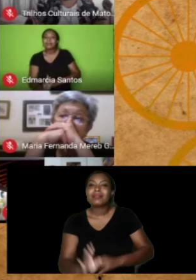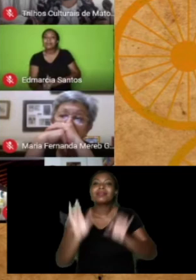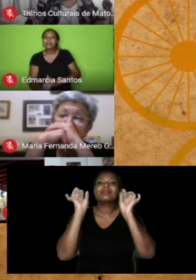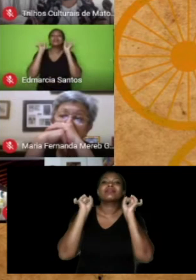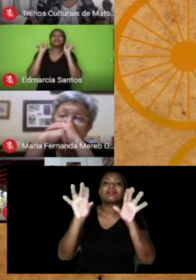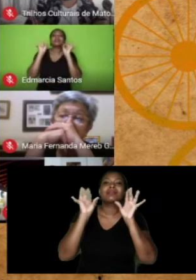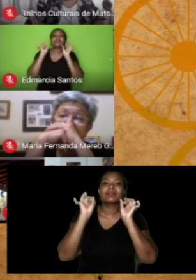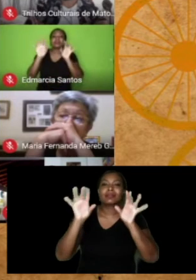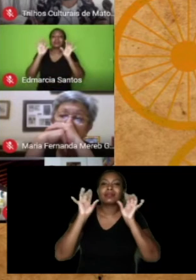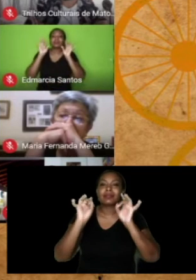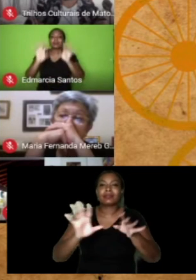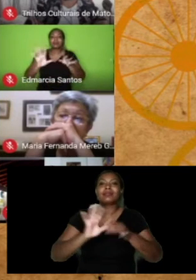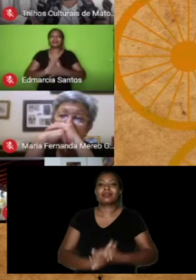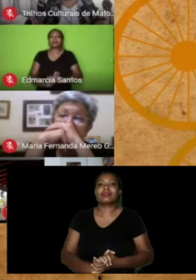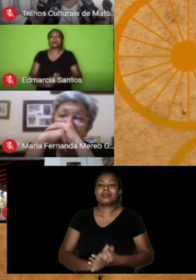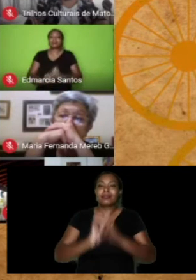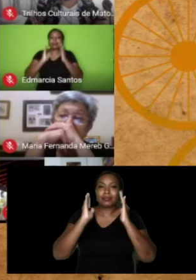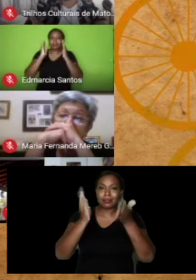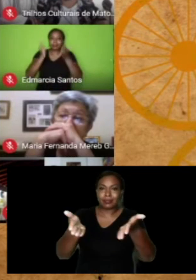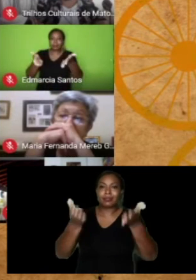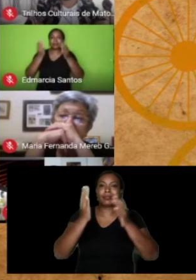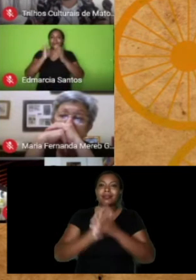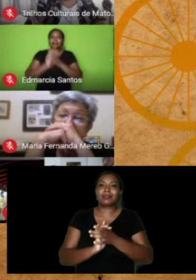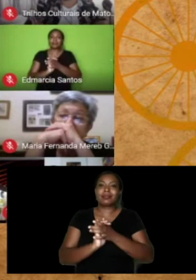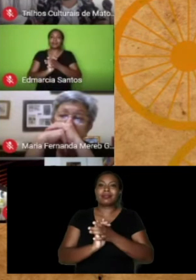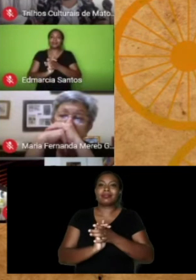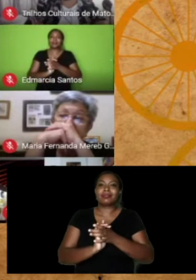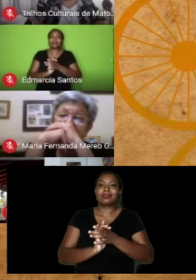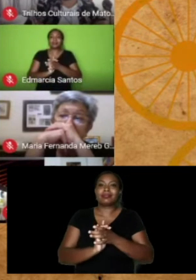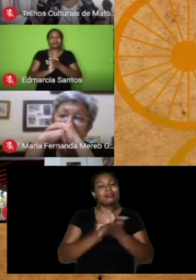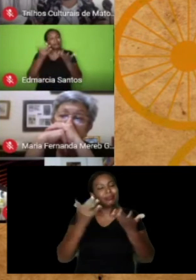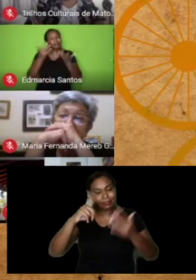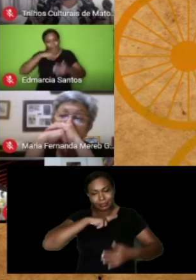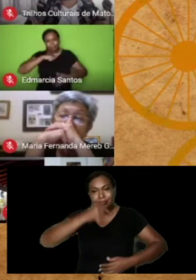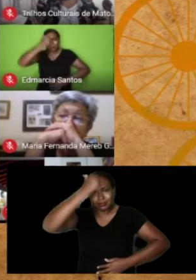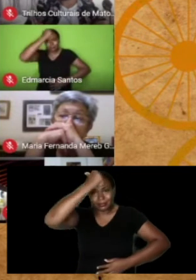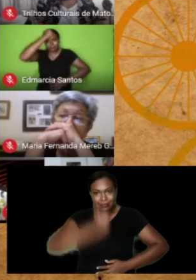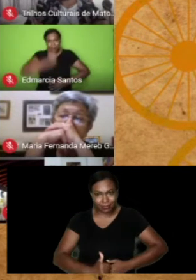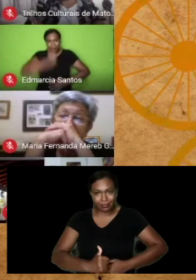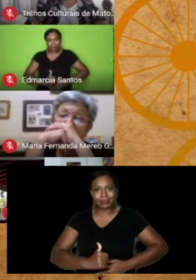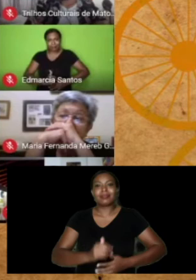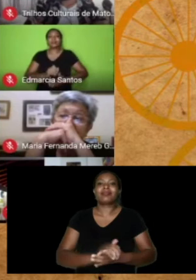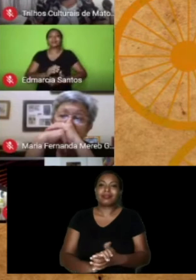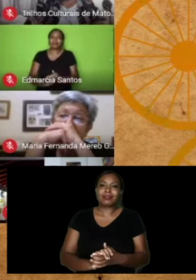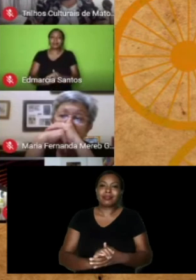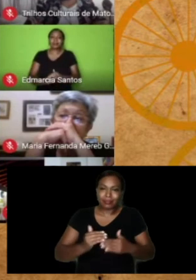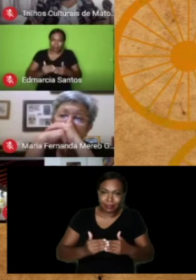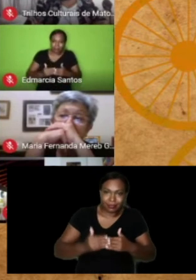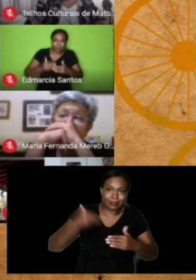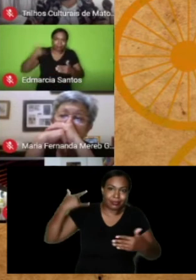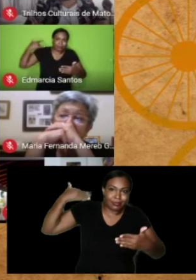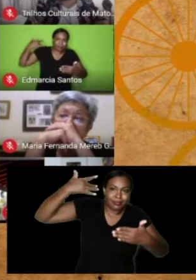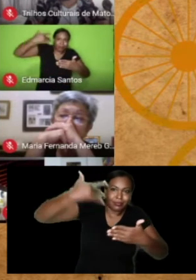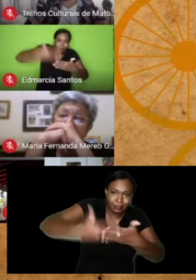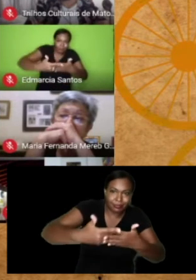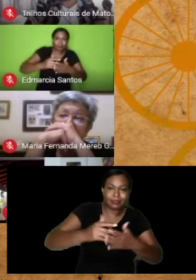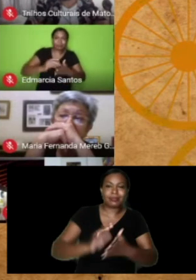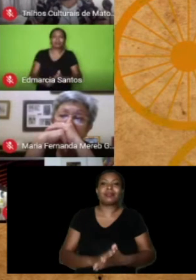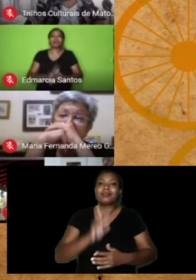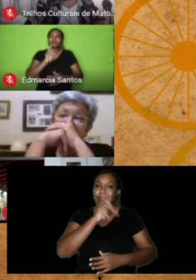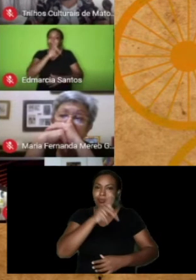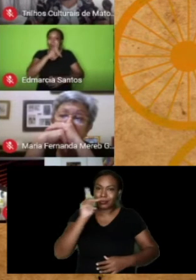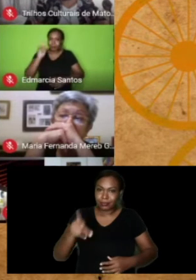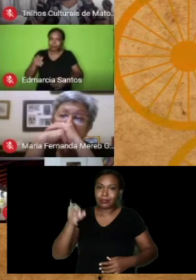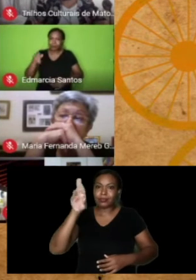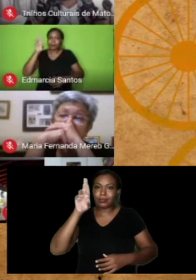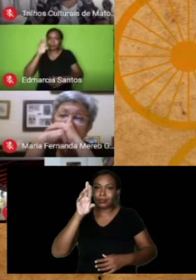especialmente aquela que nos fez chegar aqui, disse o professor Rodrigo, foi